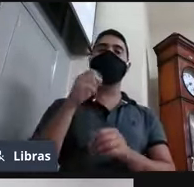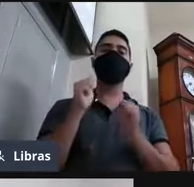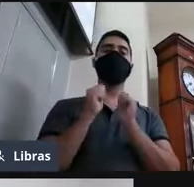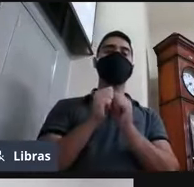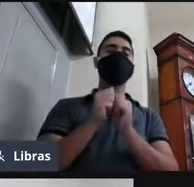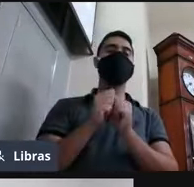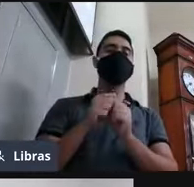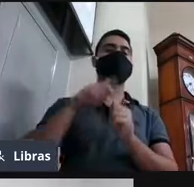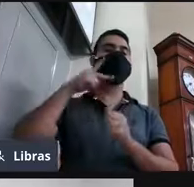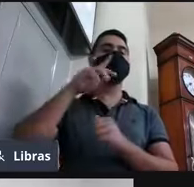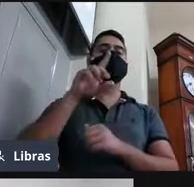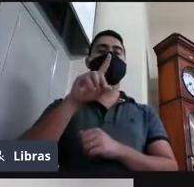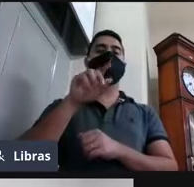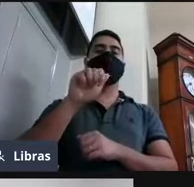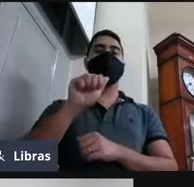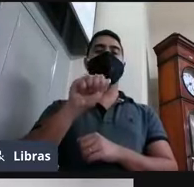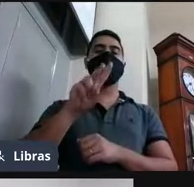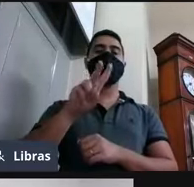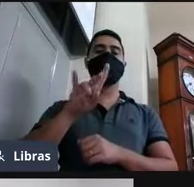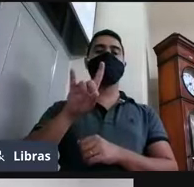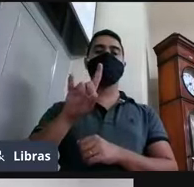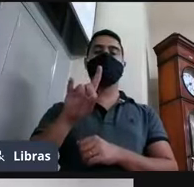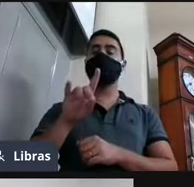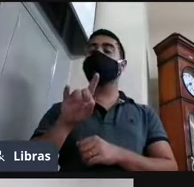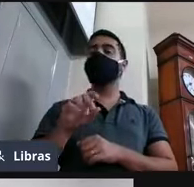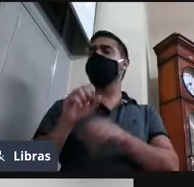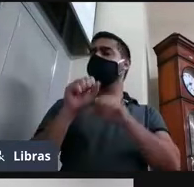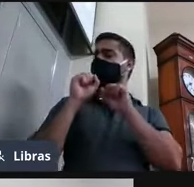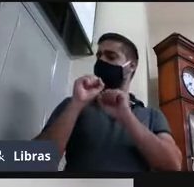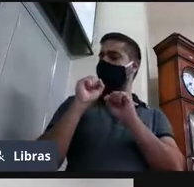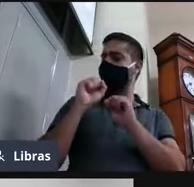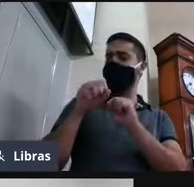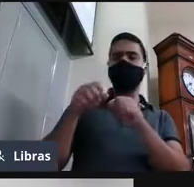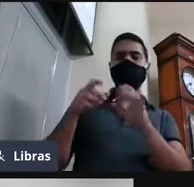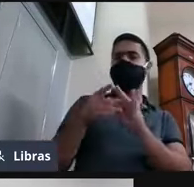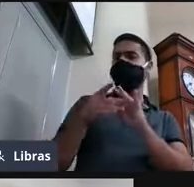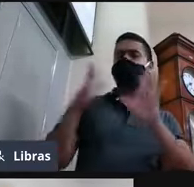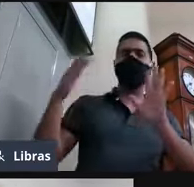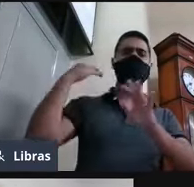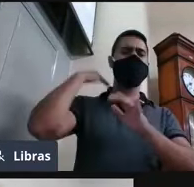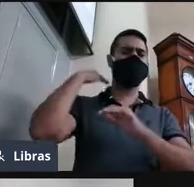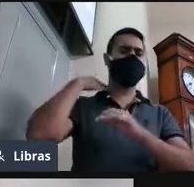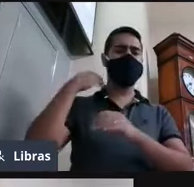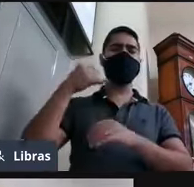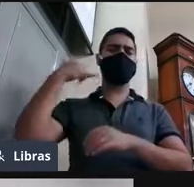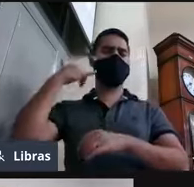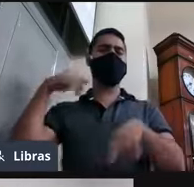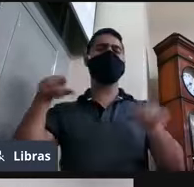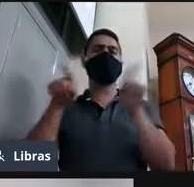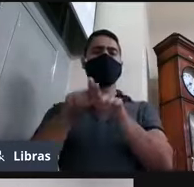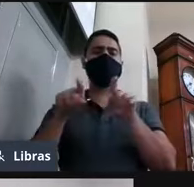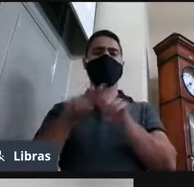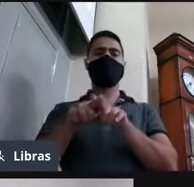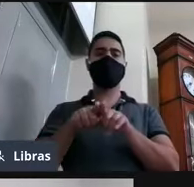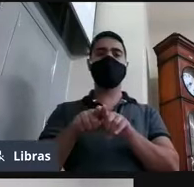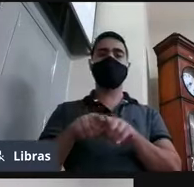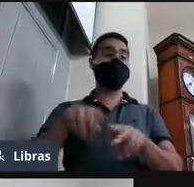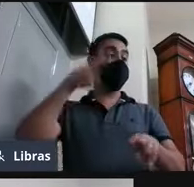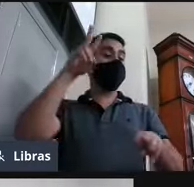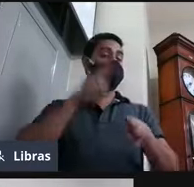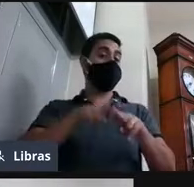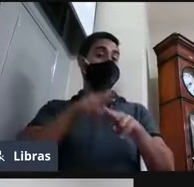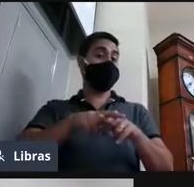David, reafirmo, meu sigilo bancário, meu sigilo fiscal e o meu celular está aqui. Estão